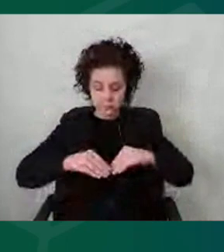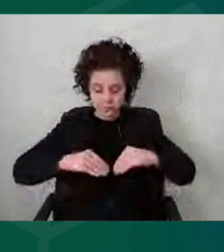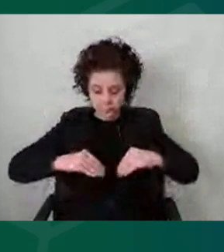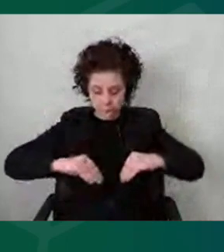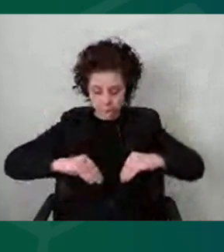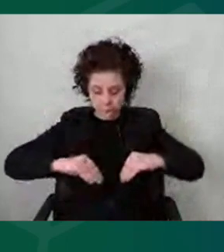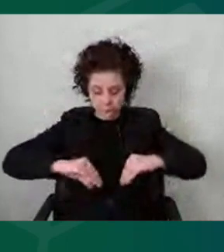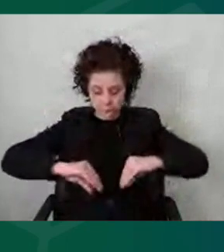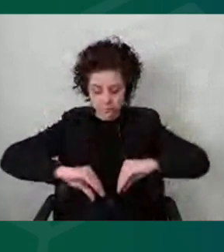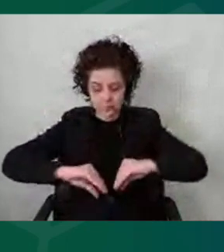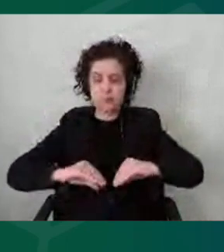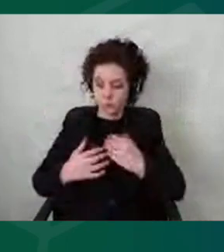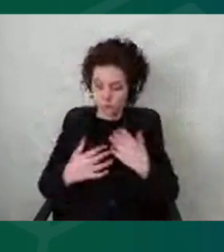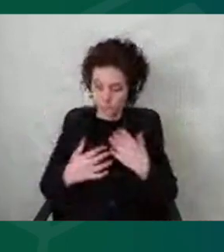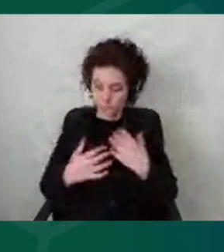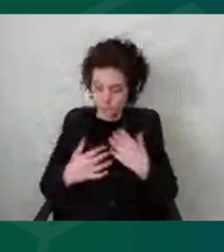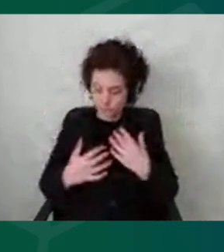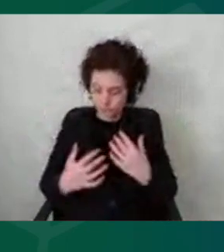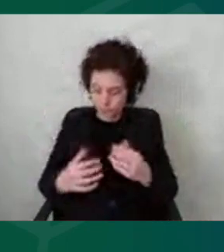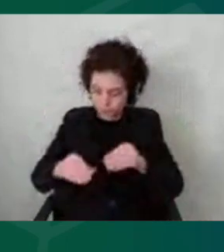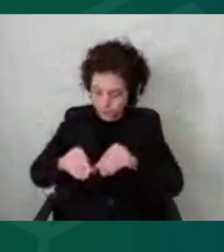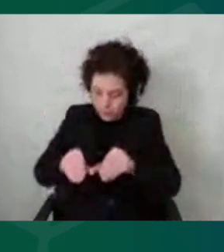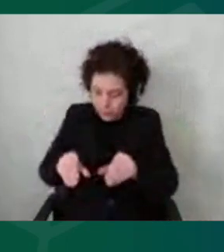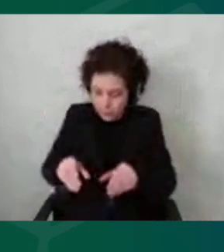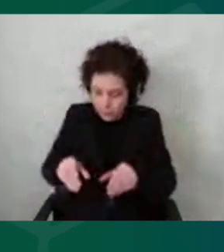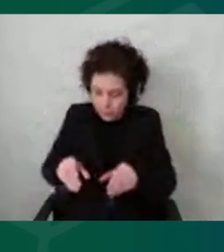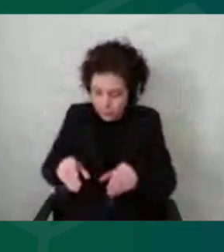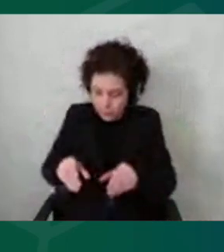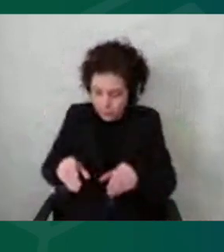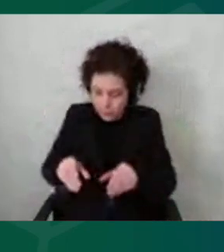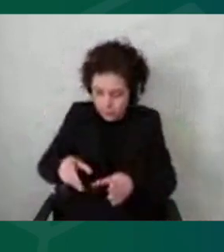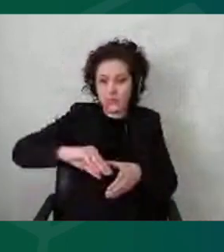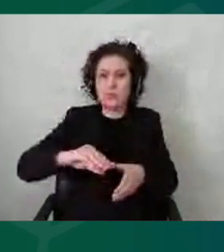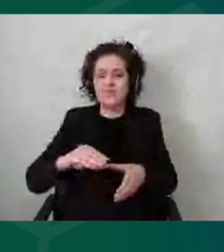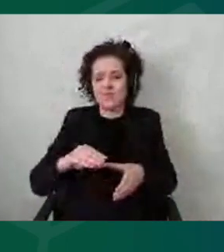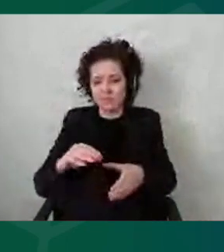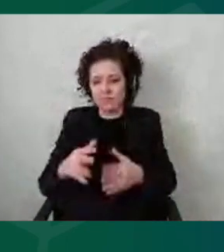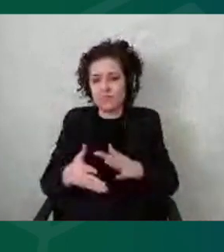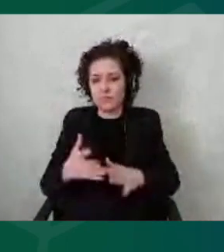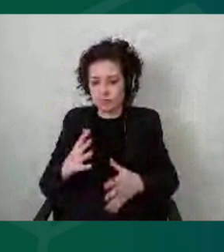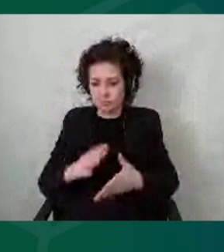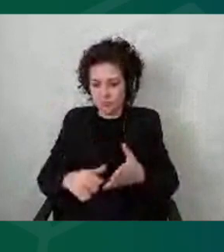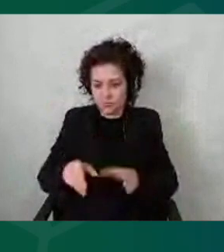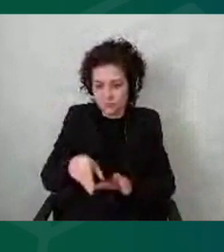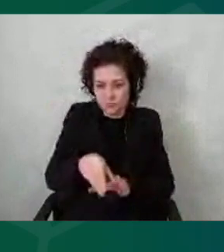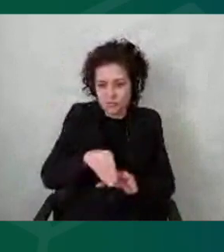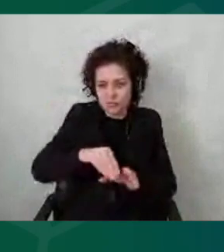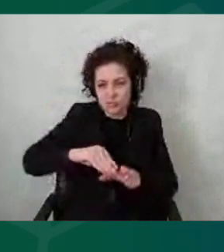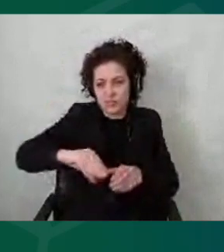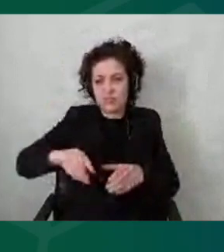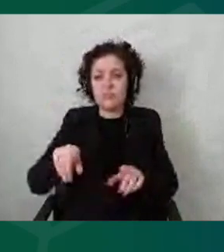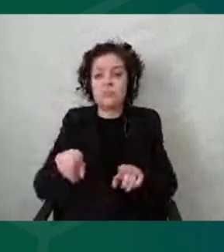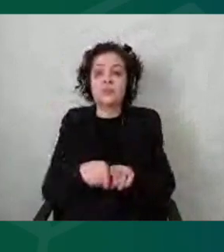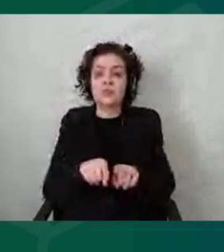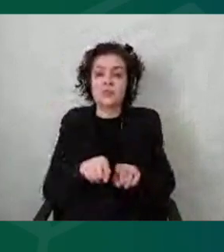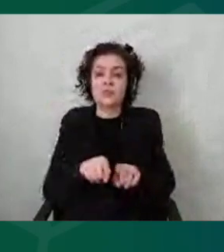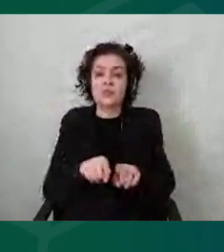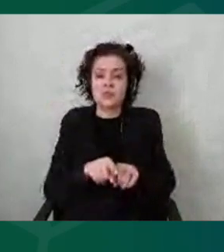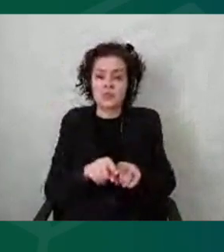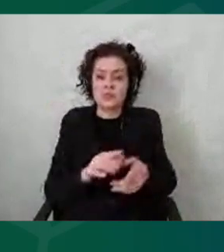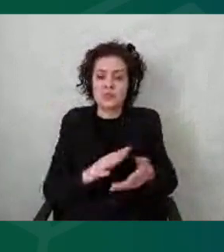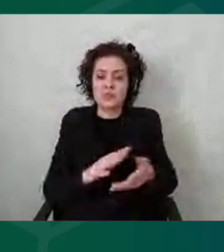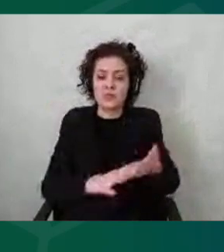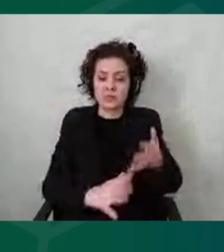pulmonar, uma alteração respiratória muito importante e que acaba também comprometendo